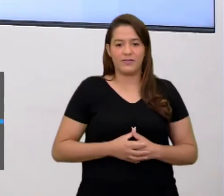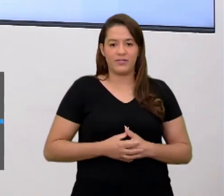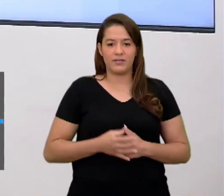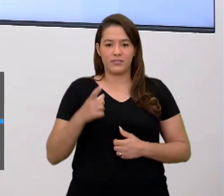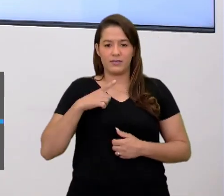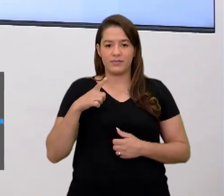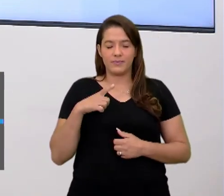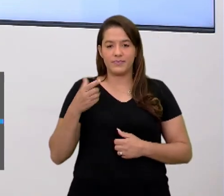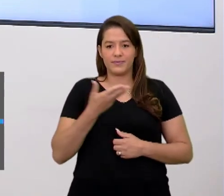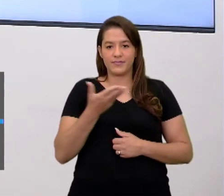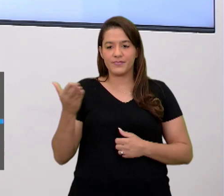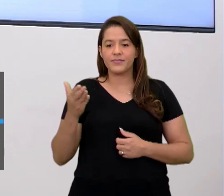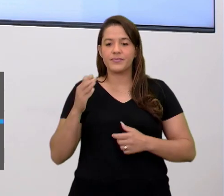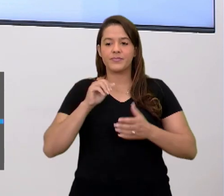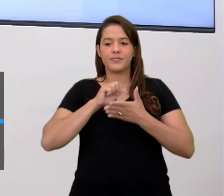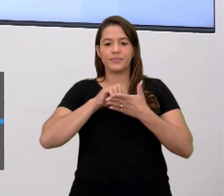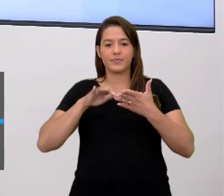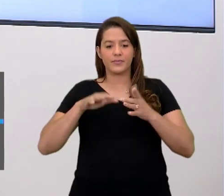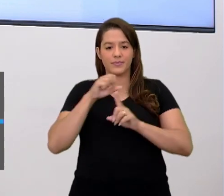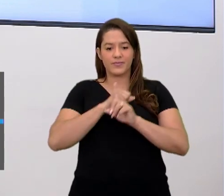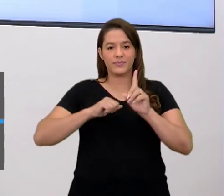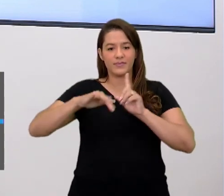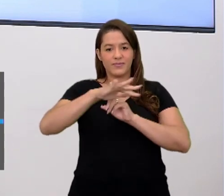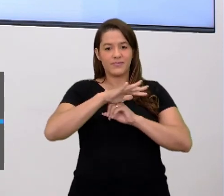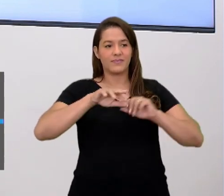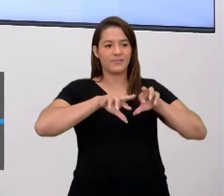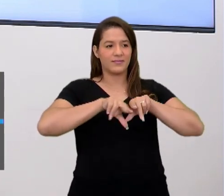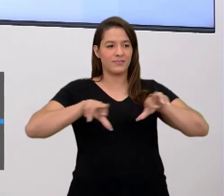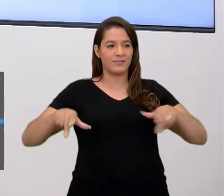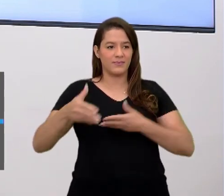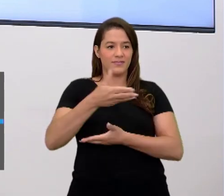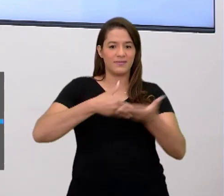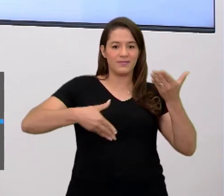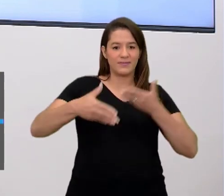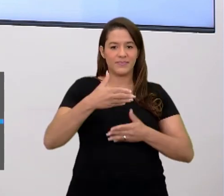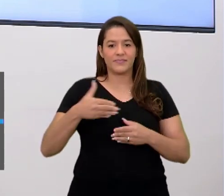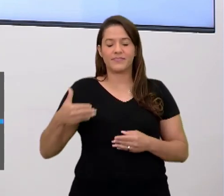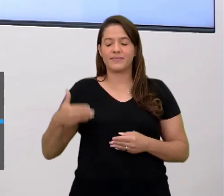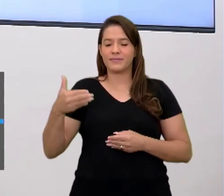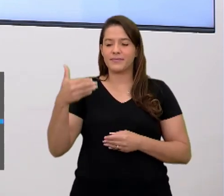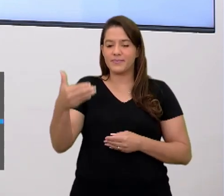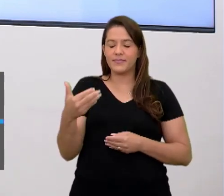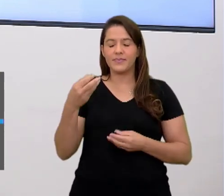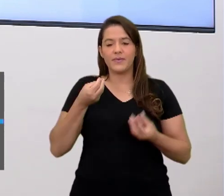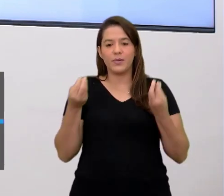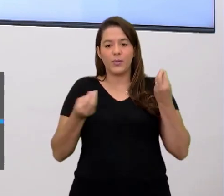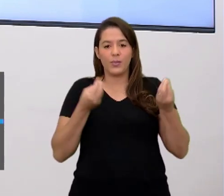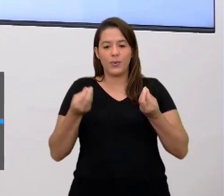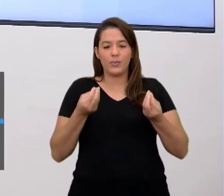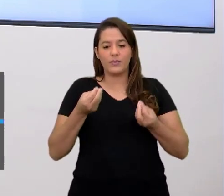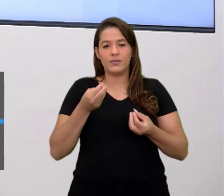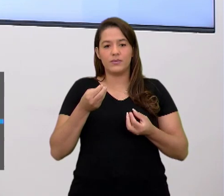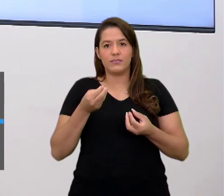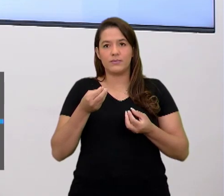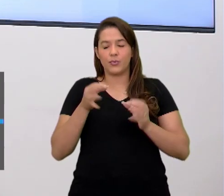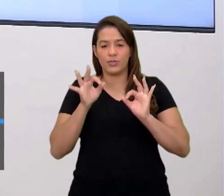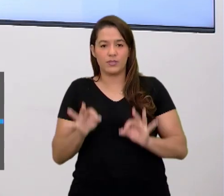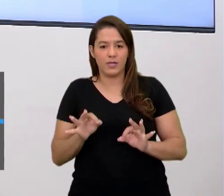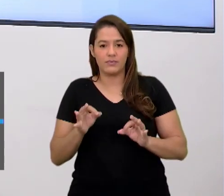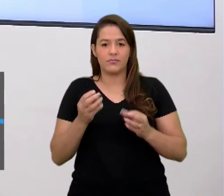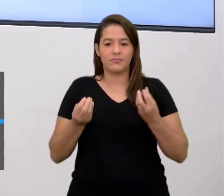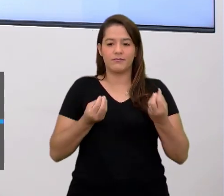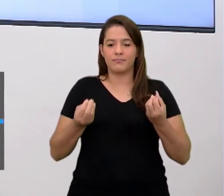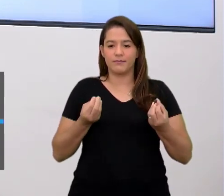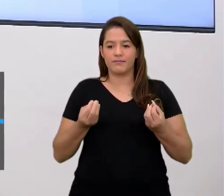da dinâmica da própria sociedade, né? Das pessoas, enfim. Então, não tem como. Seria o ideal. Seria o ideal,